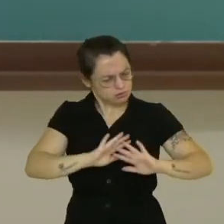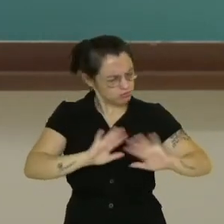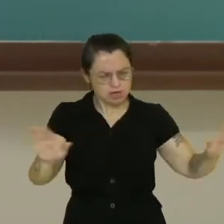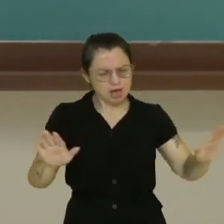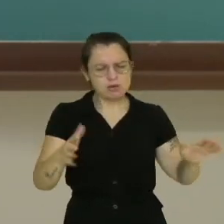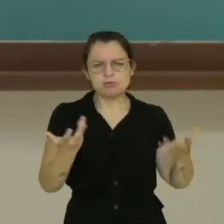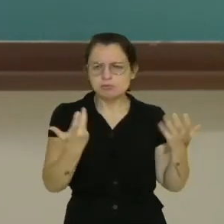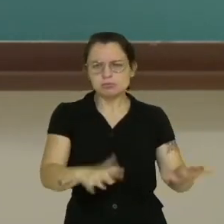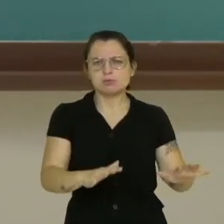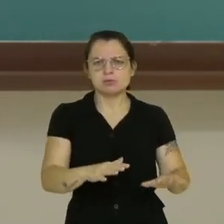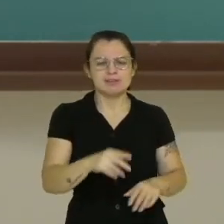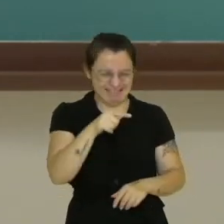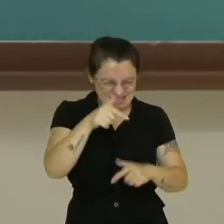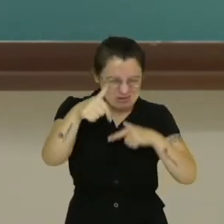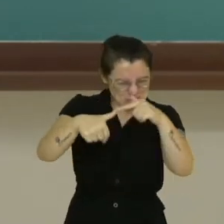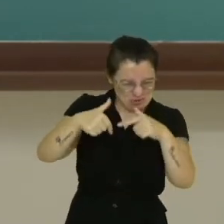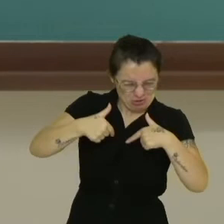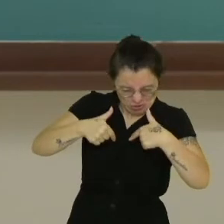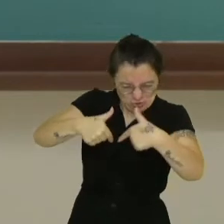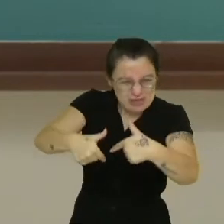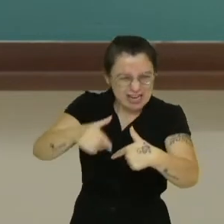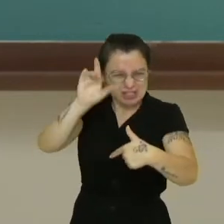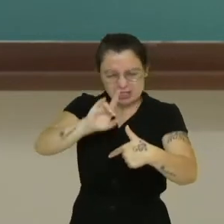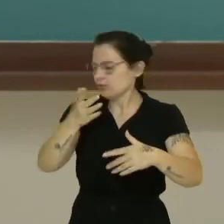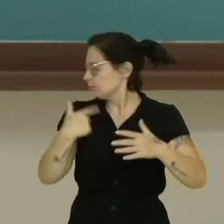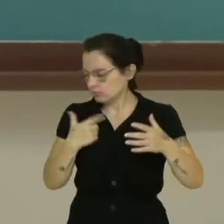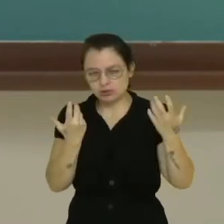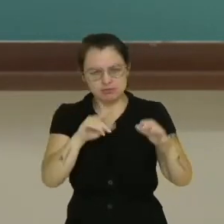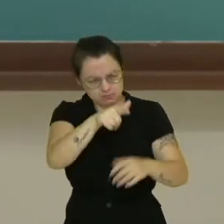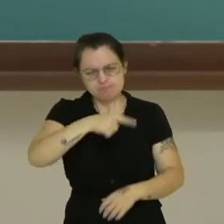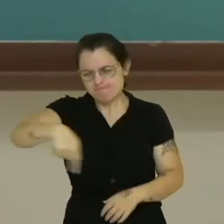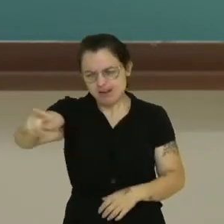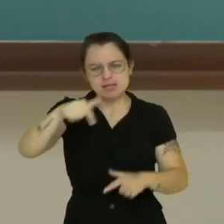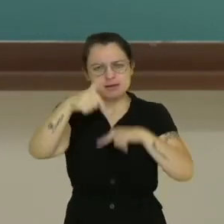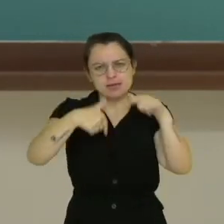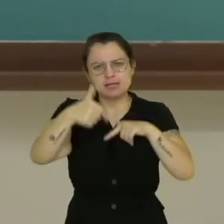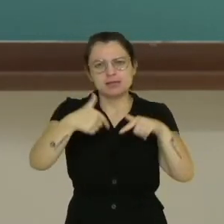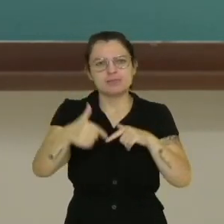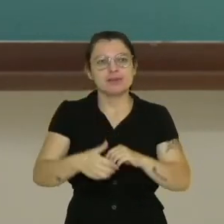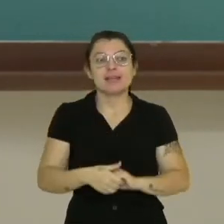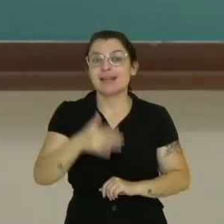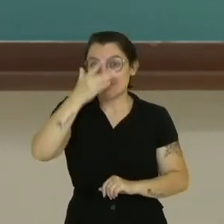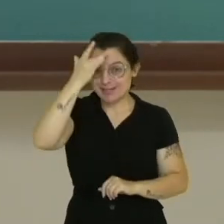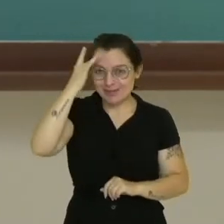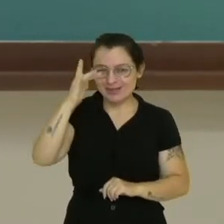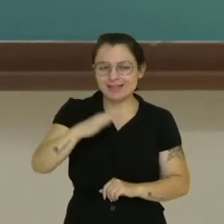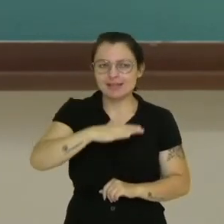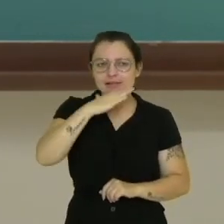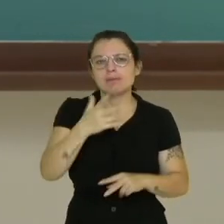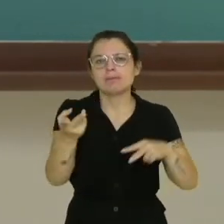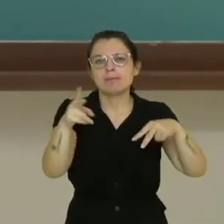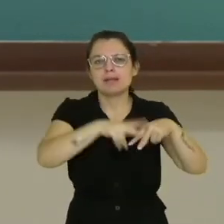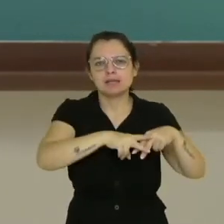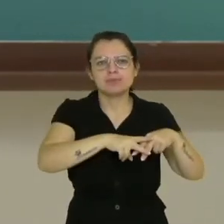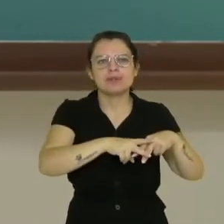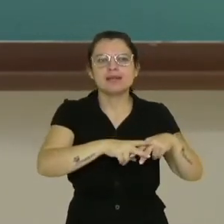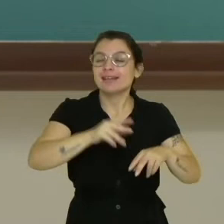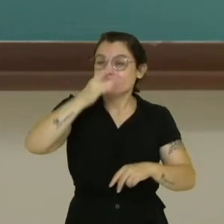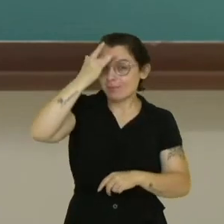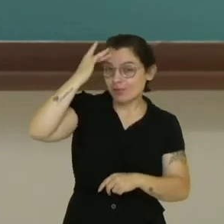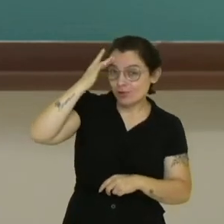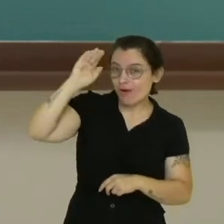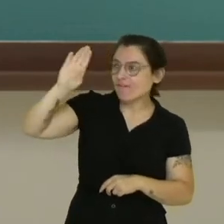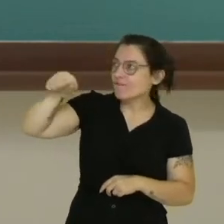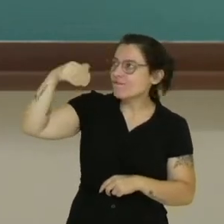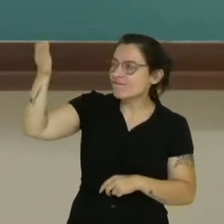seus direitos, A ideia é que o trabalhador tem que trabalhar. E os que participaram dessa greve foram presos. E no caso dos imigrantes que